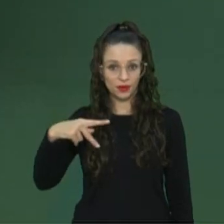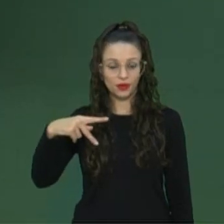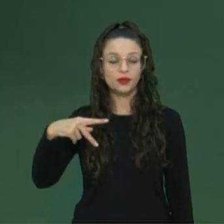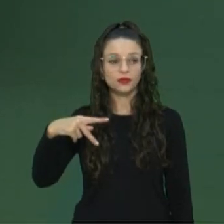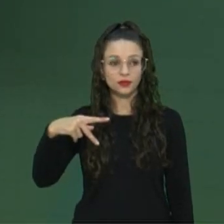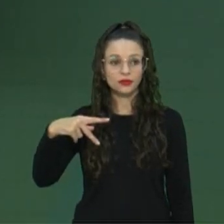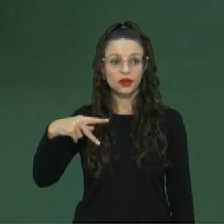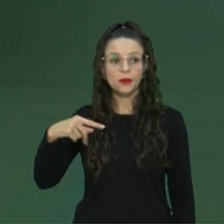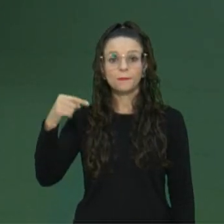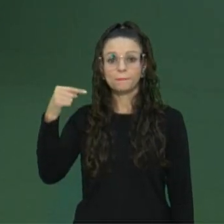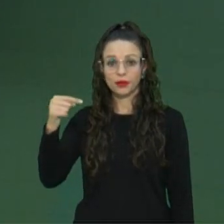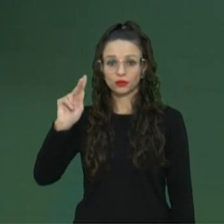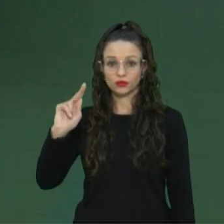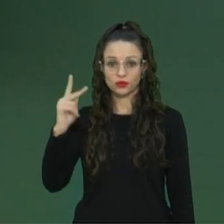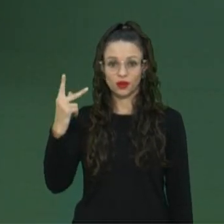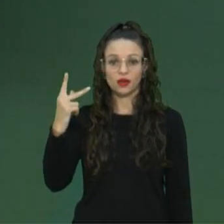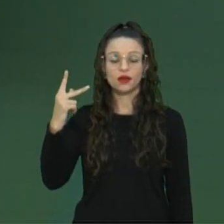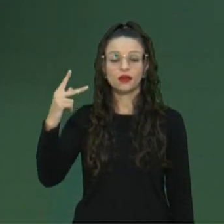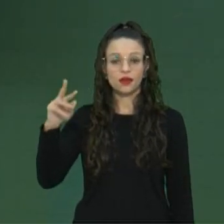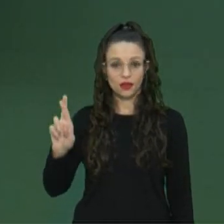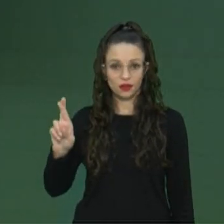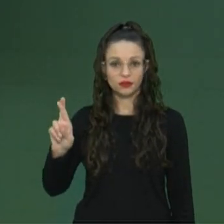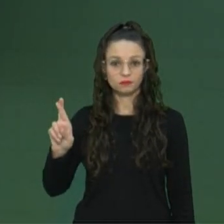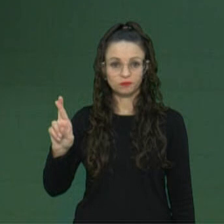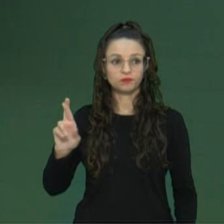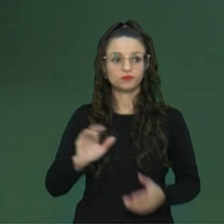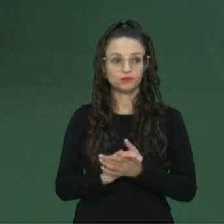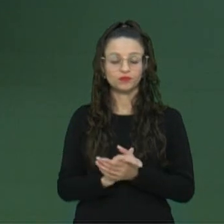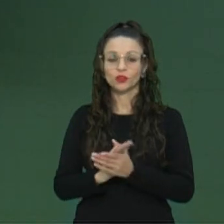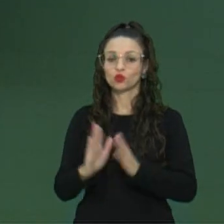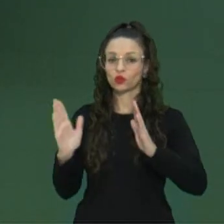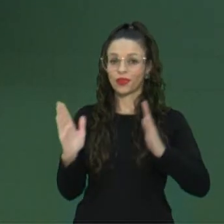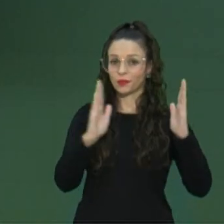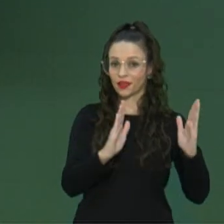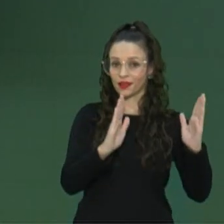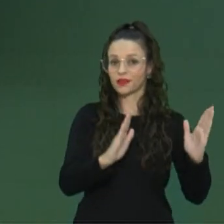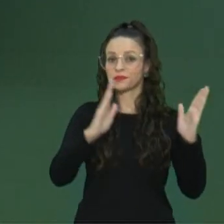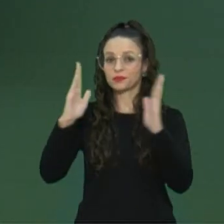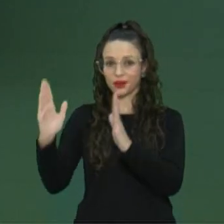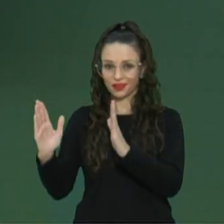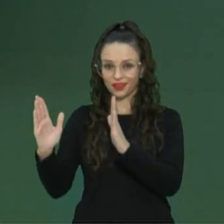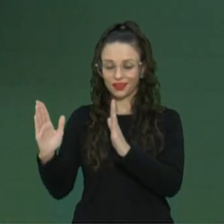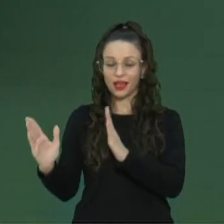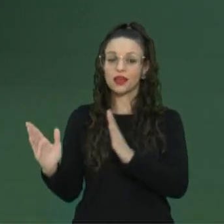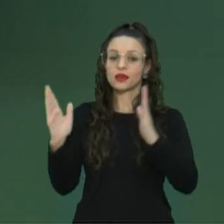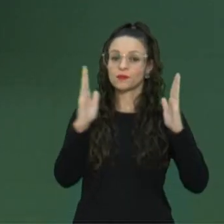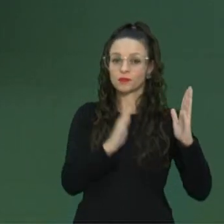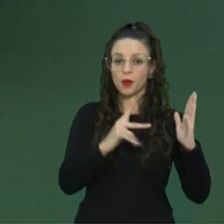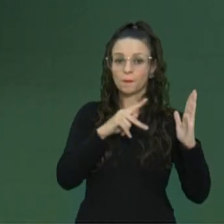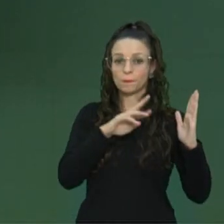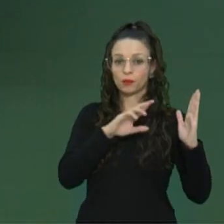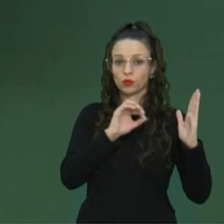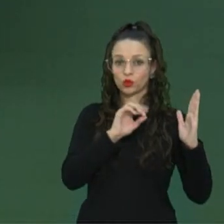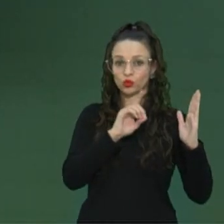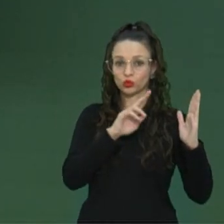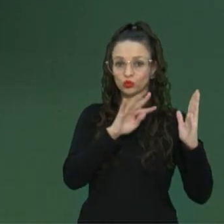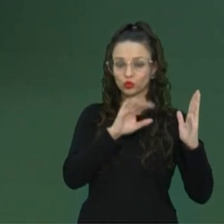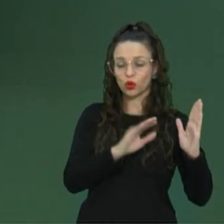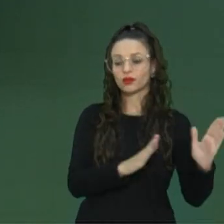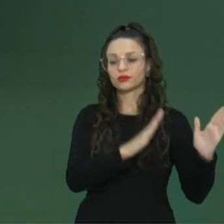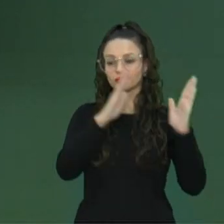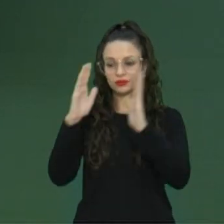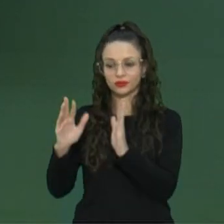entalpia dos produtos, menos HR, que é a entalpia dos reagentes. Então a gente está falando da energia